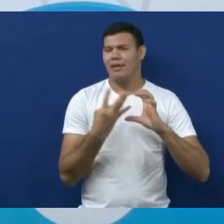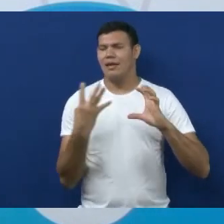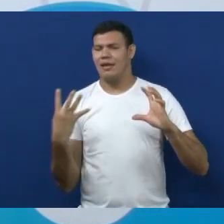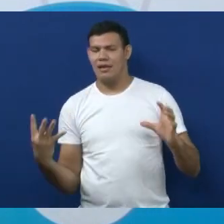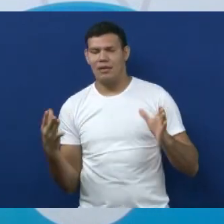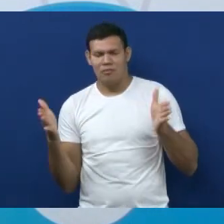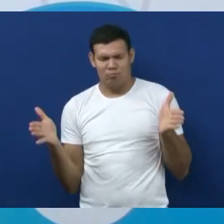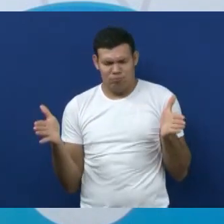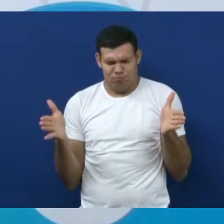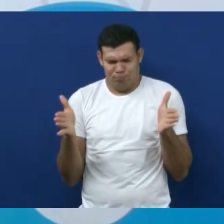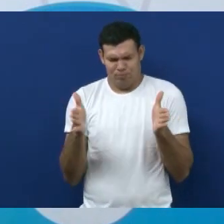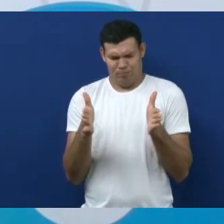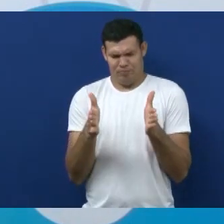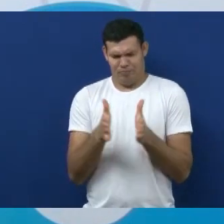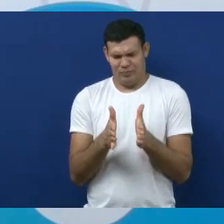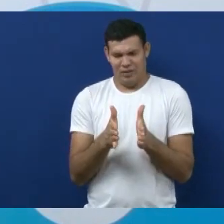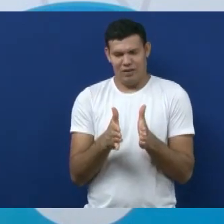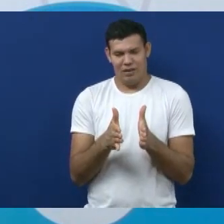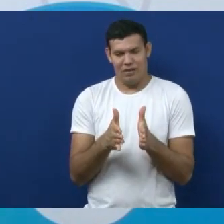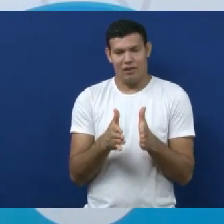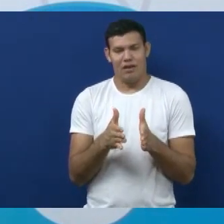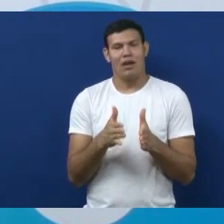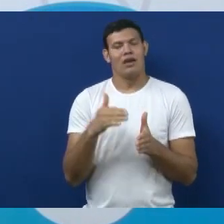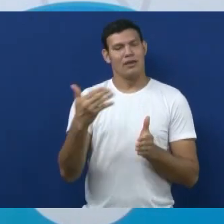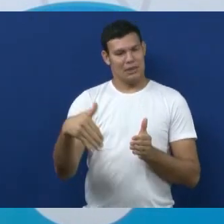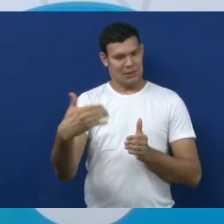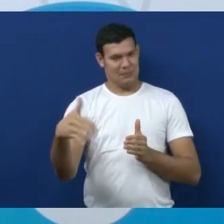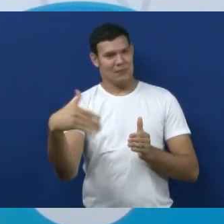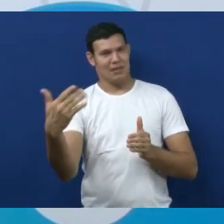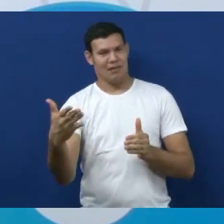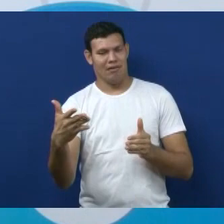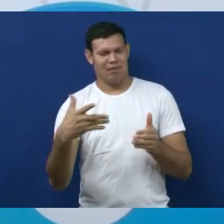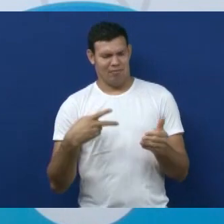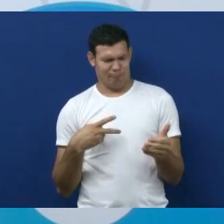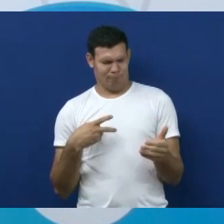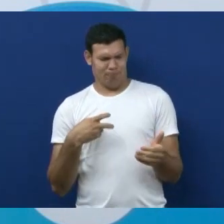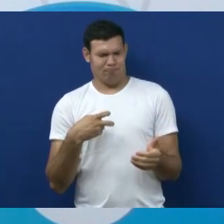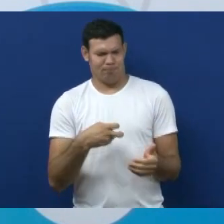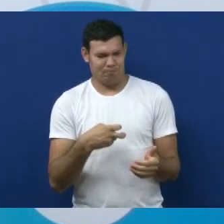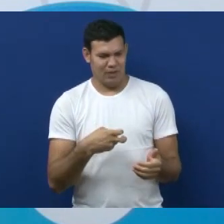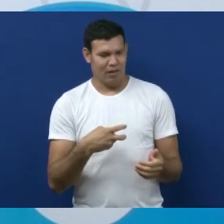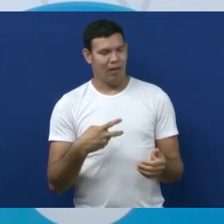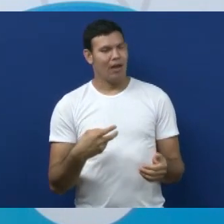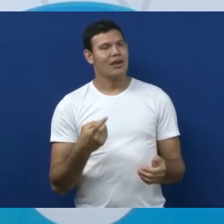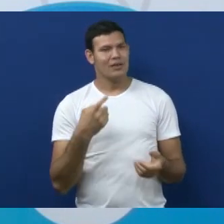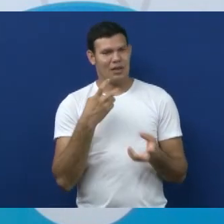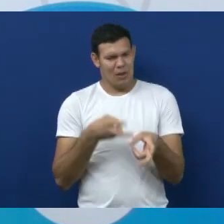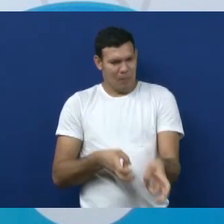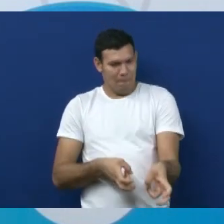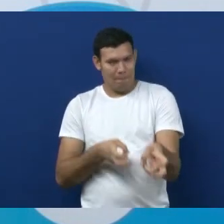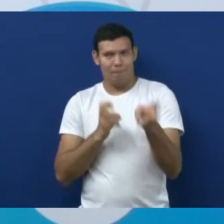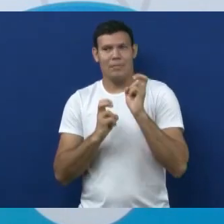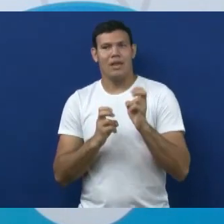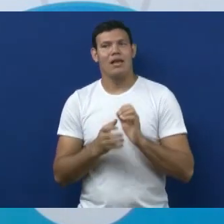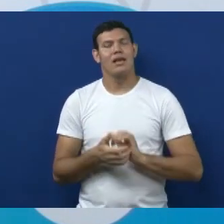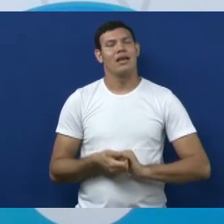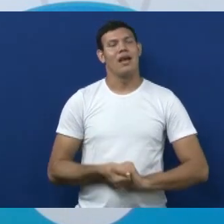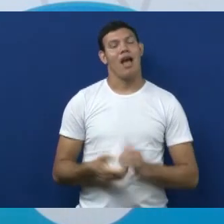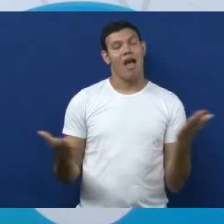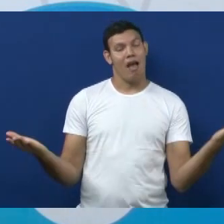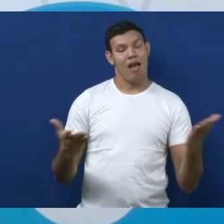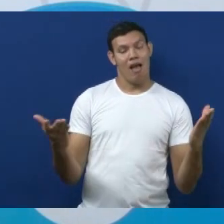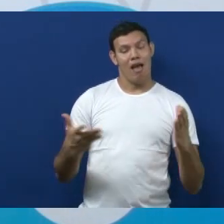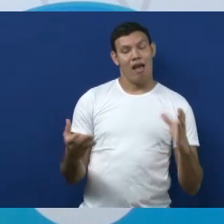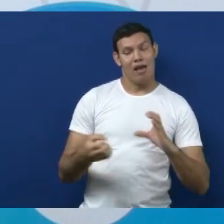ser comprimidas quando uma força é aplicada. E o que é a